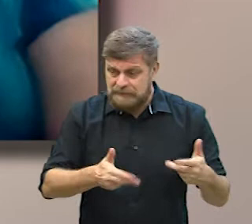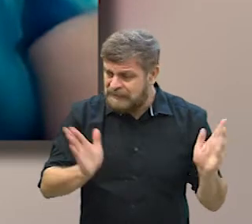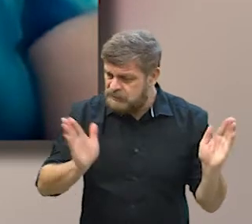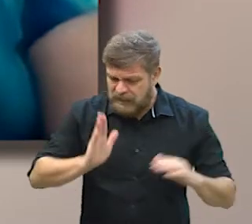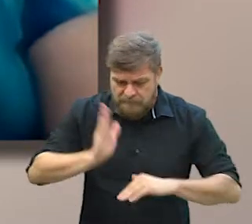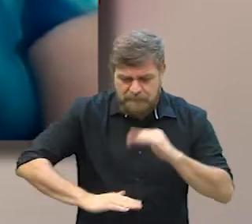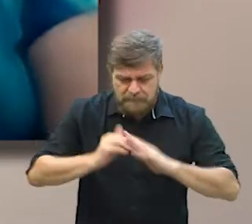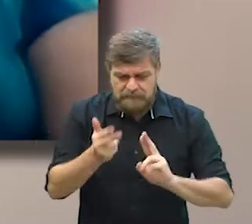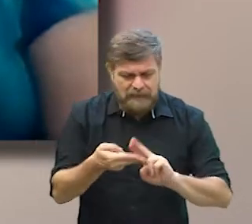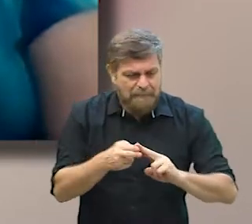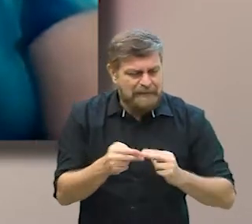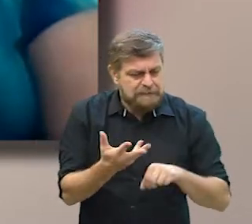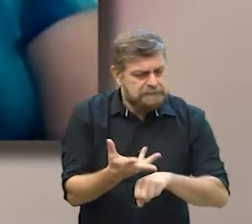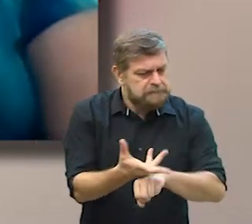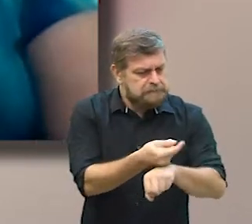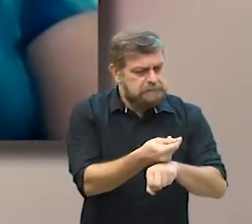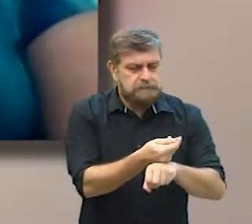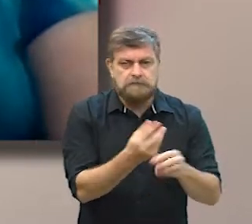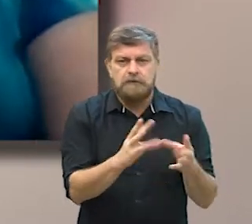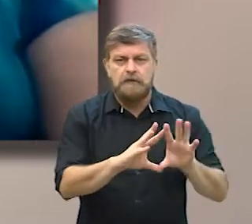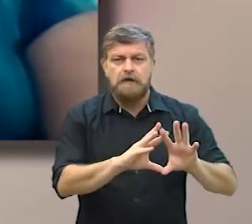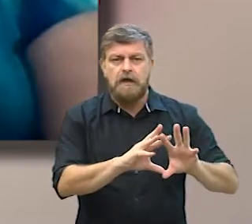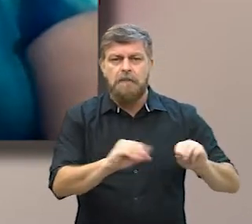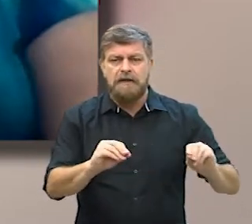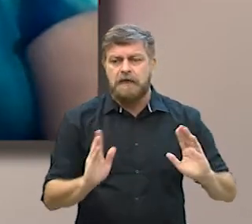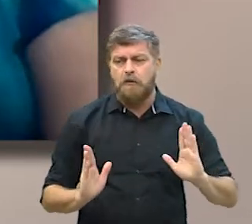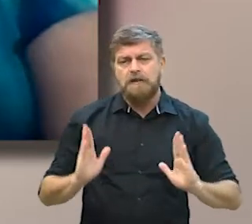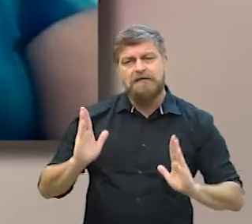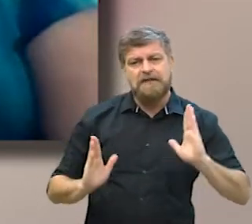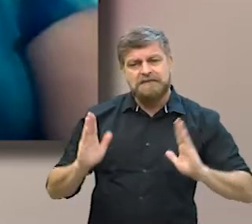ela já fazia. Então, normalmente é